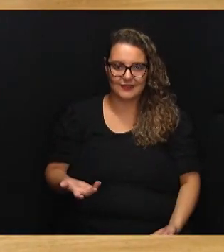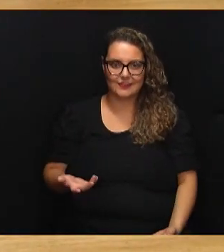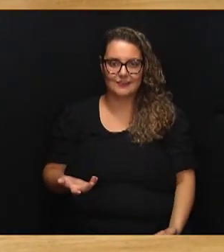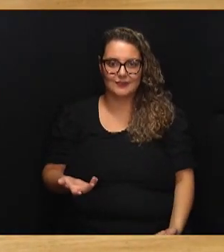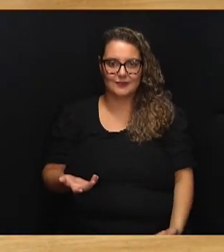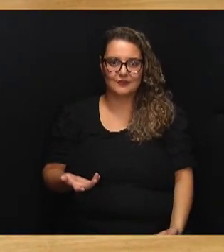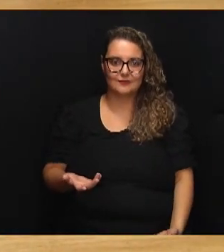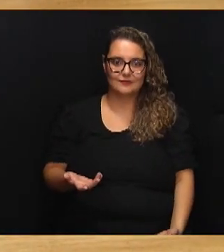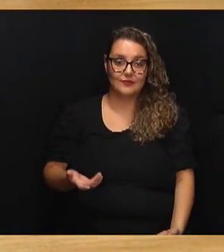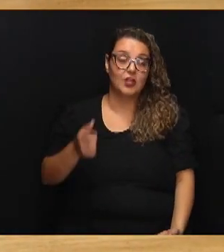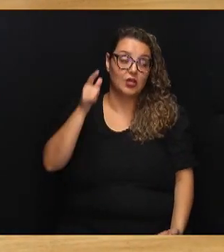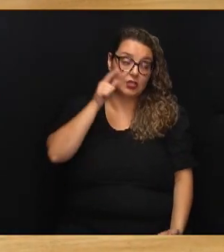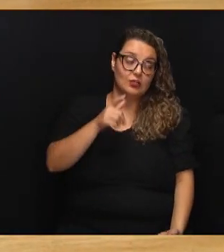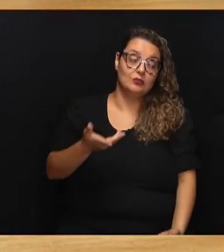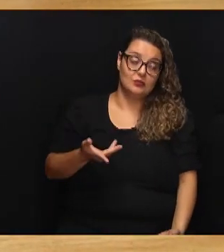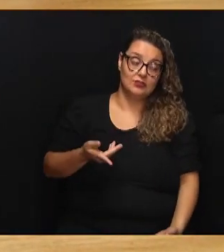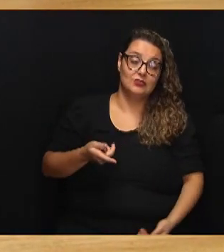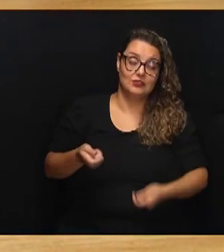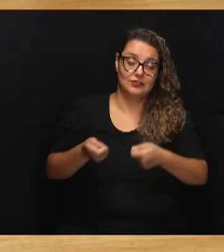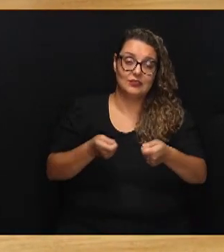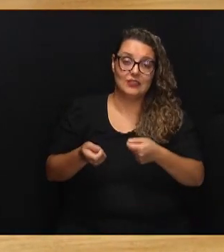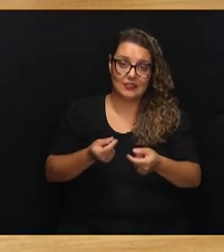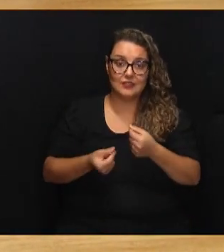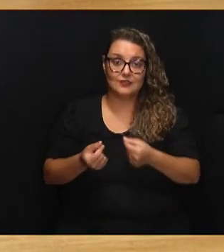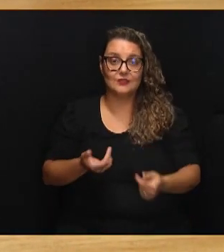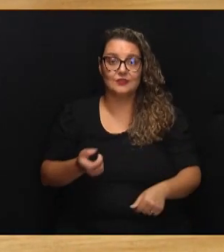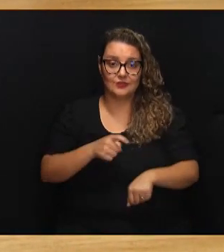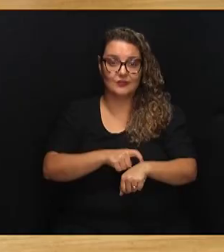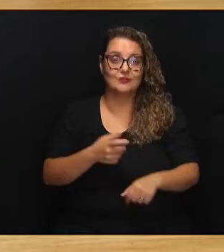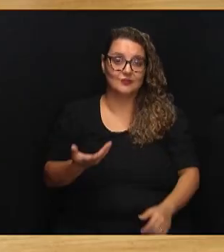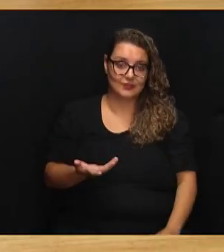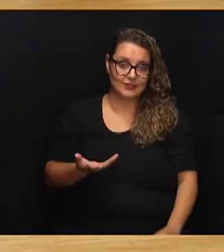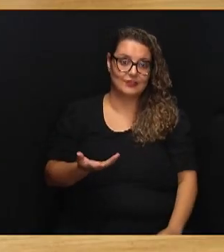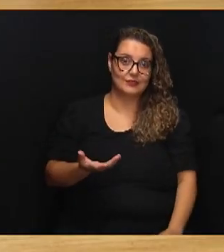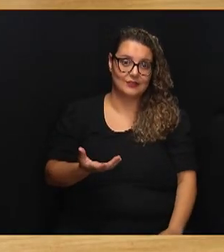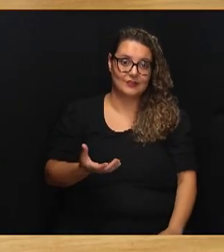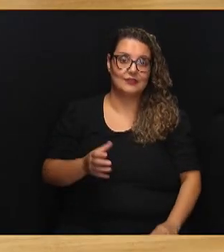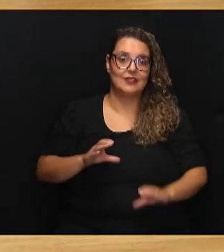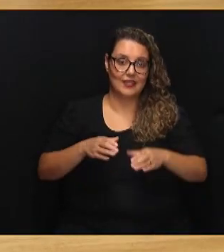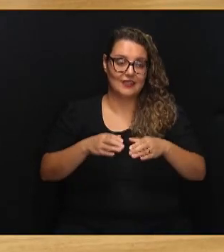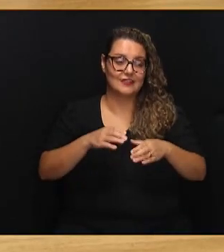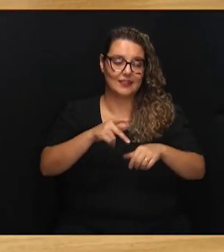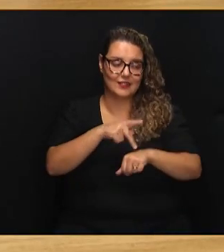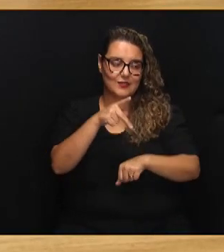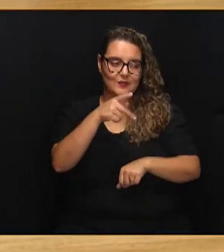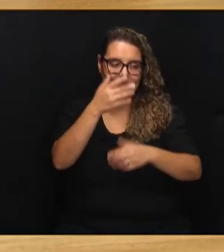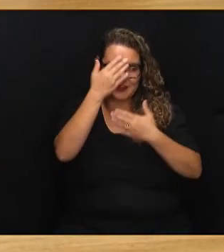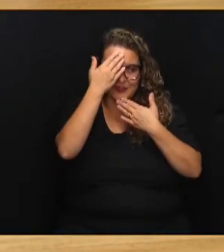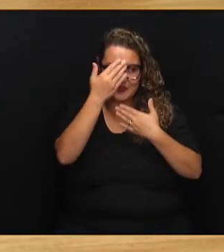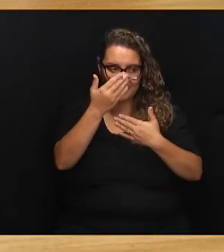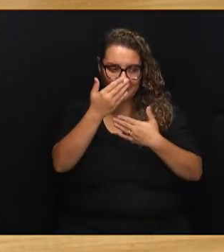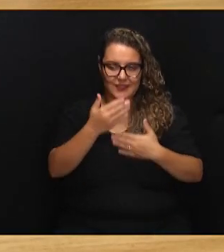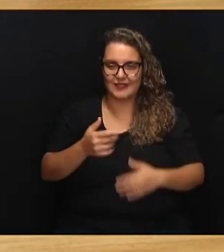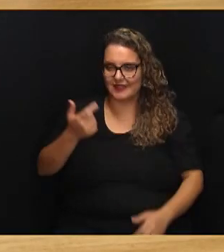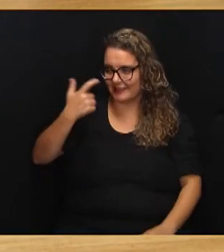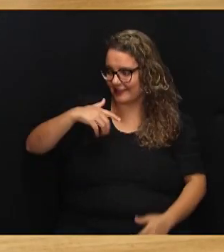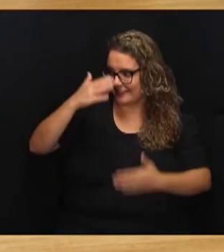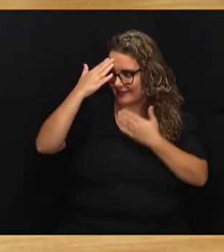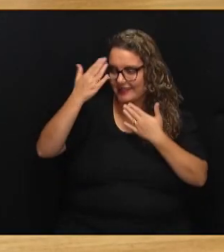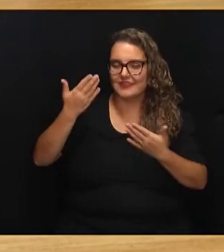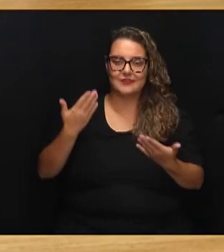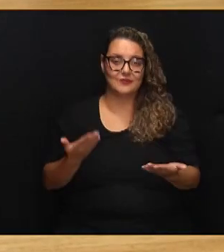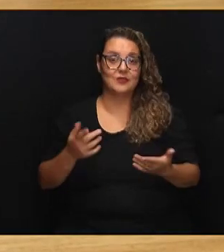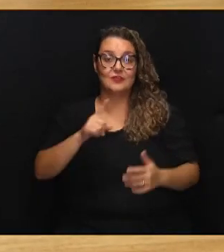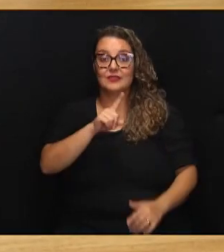E eles consigam economizar na hora dessa ceia especial que é a ceia de Páscoa. Obrigado mais uma vez. Imagina. Né? E pessoal,